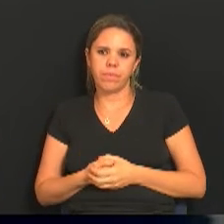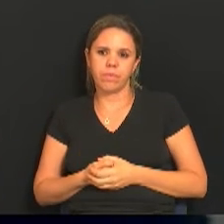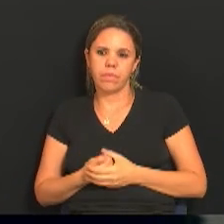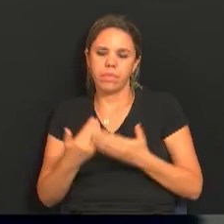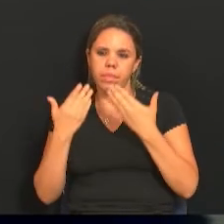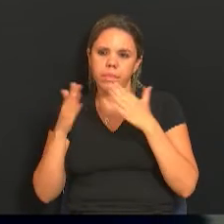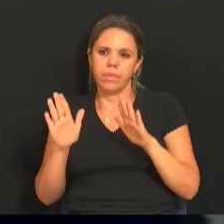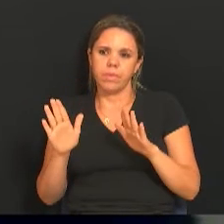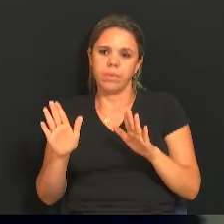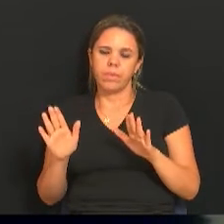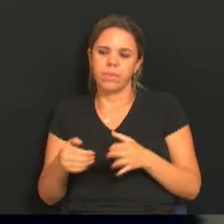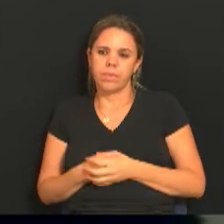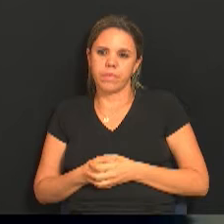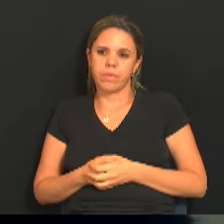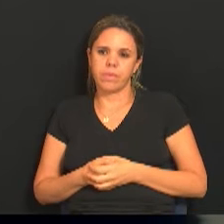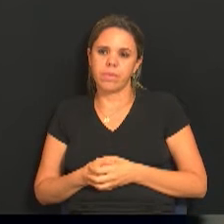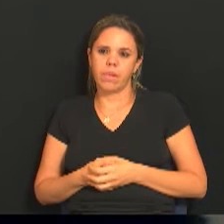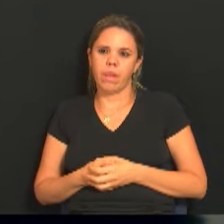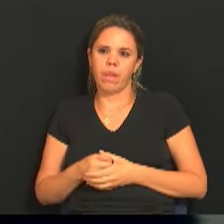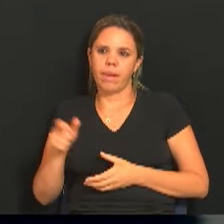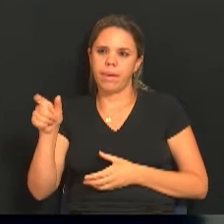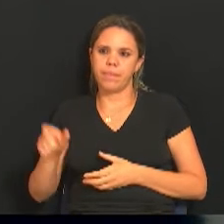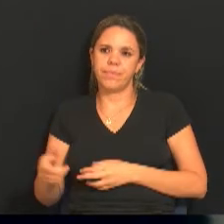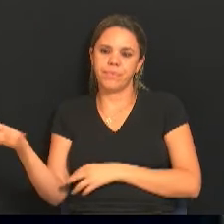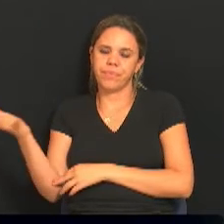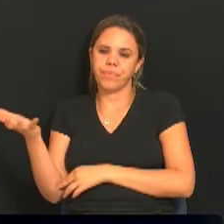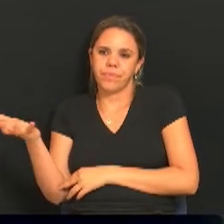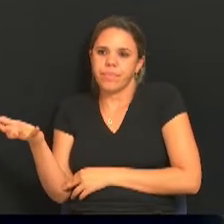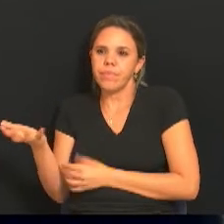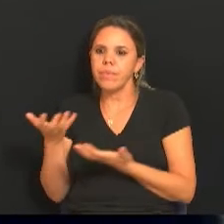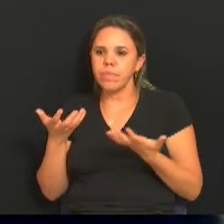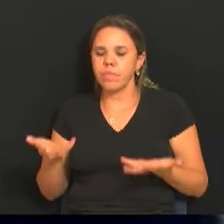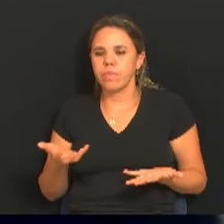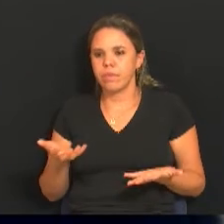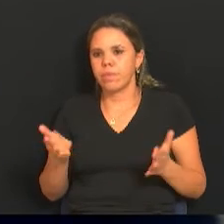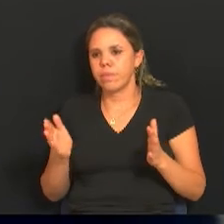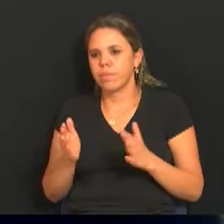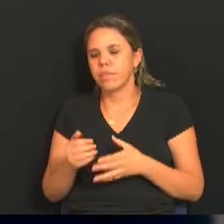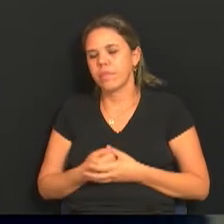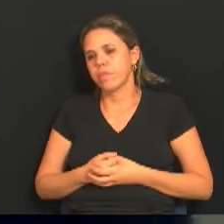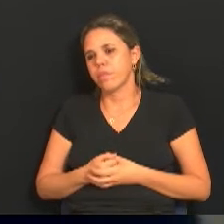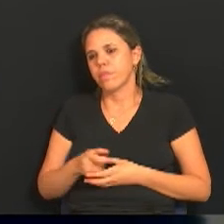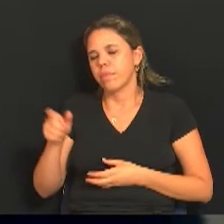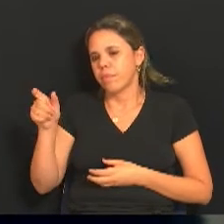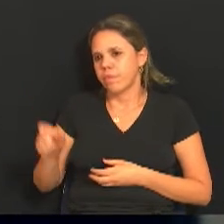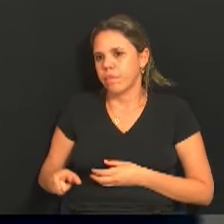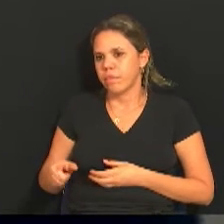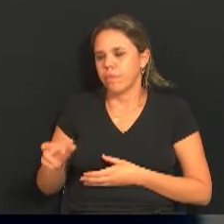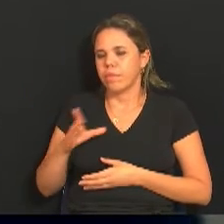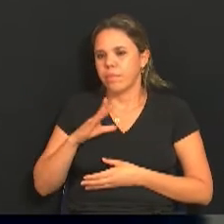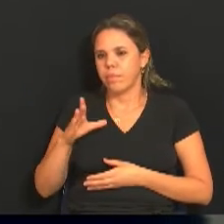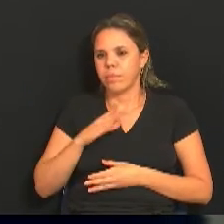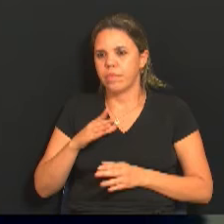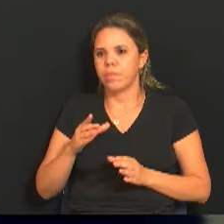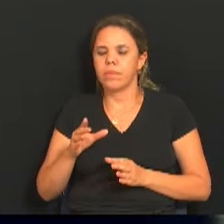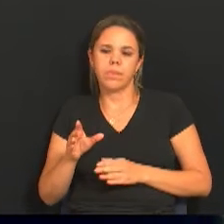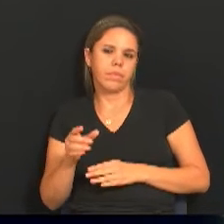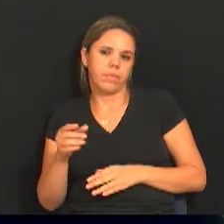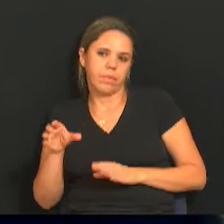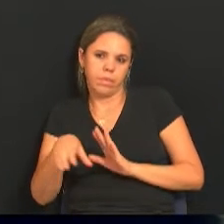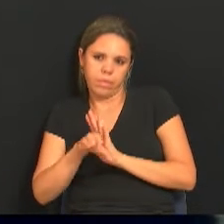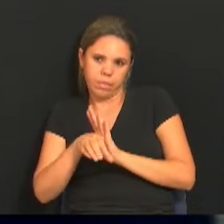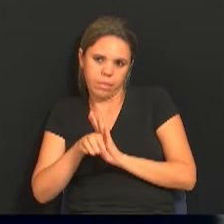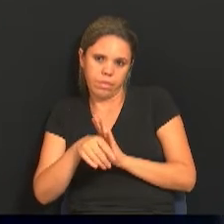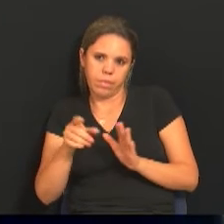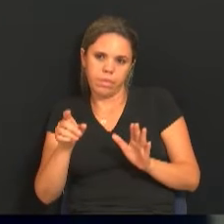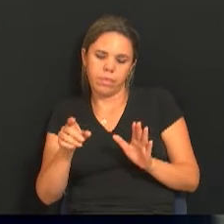assim, quem que é a pessoa em situação de rua, quem que é o morador de rua. A gente tem um conceito da política, eu não vou me alongar